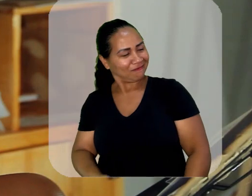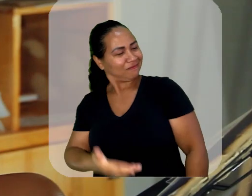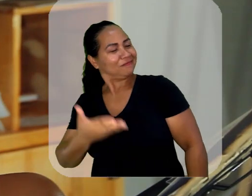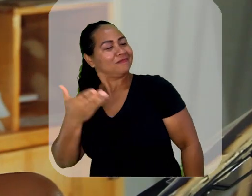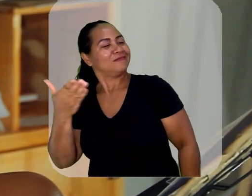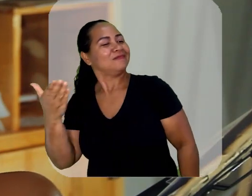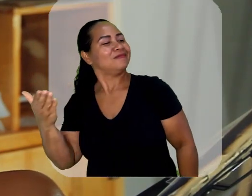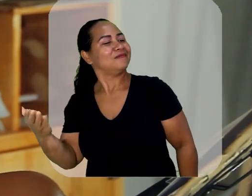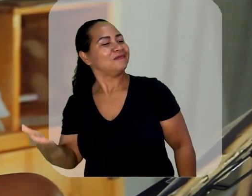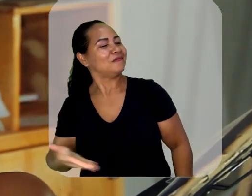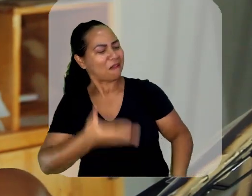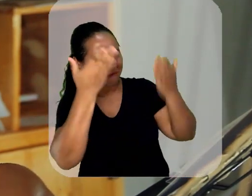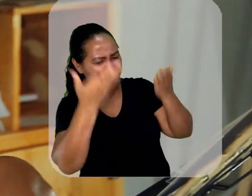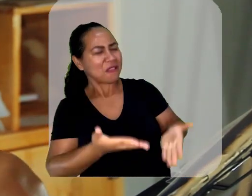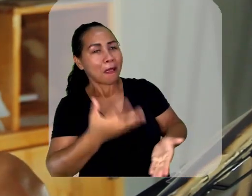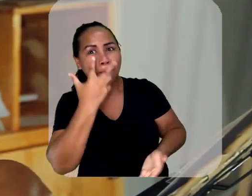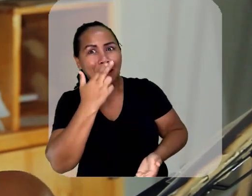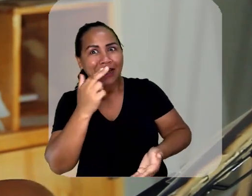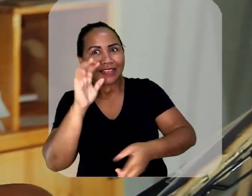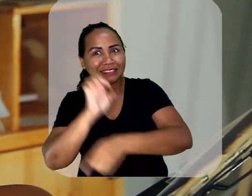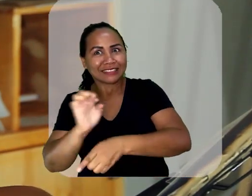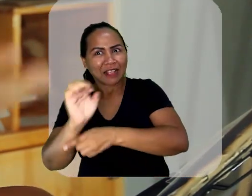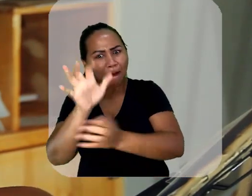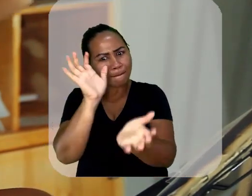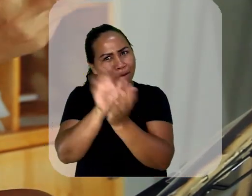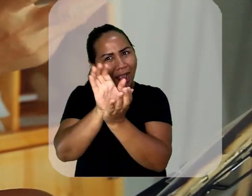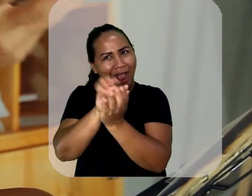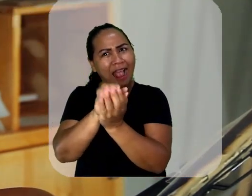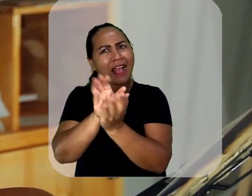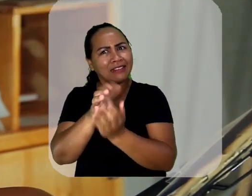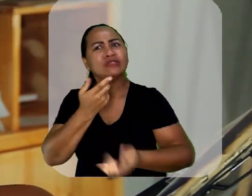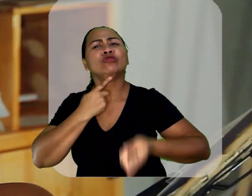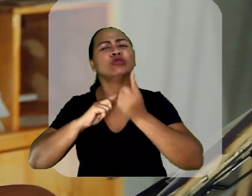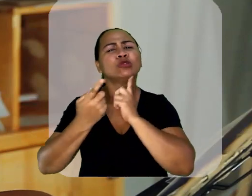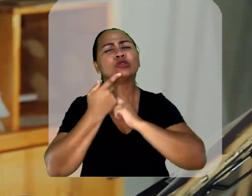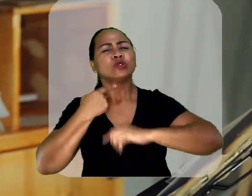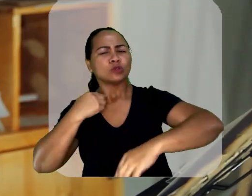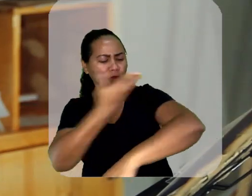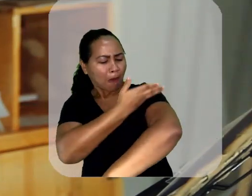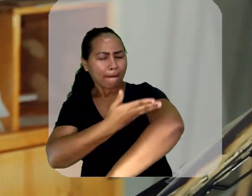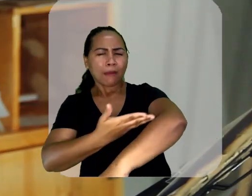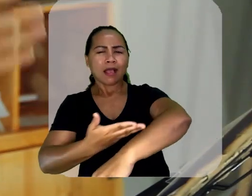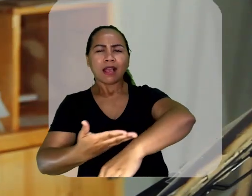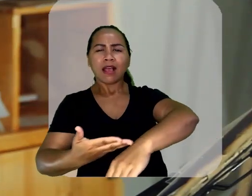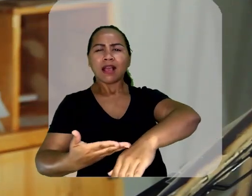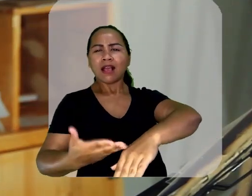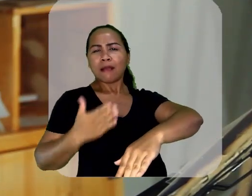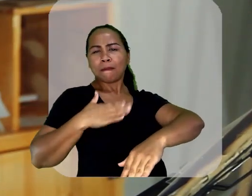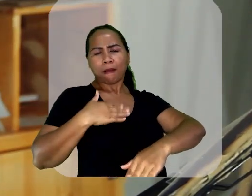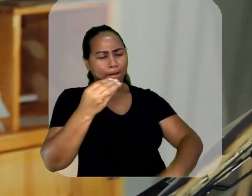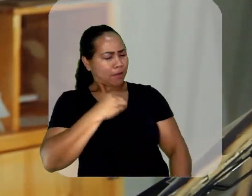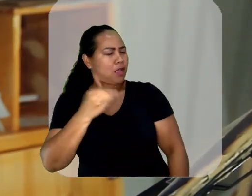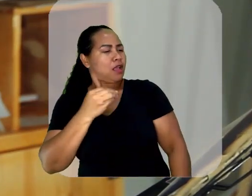amojado. És um recife de desejo, tua pele é meu pecado, mas não é